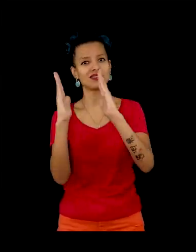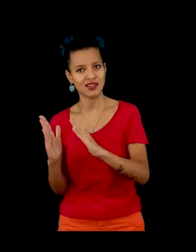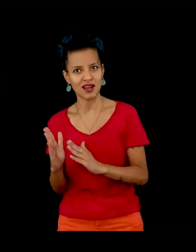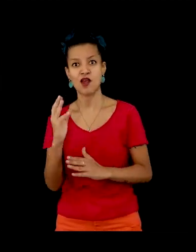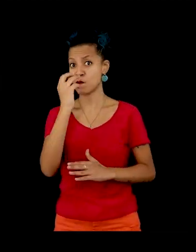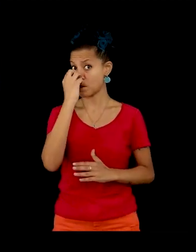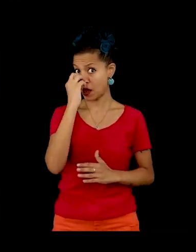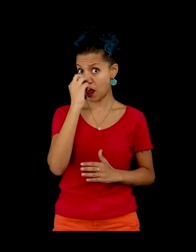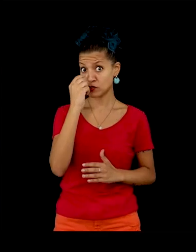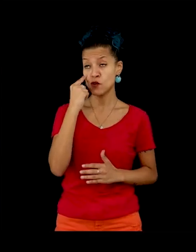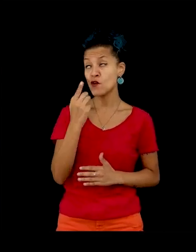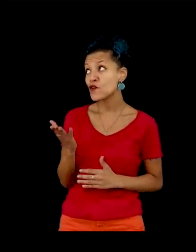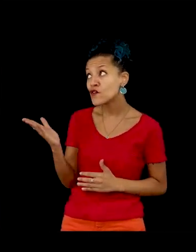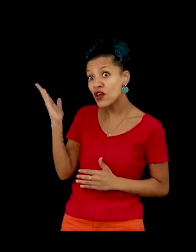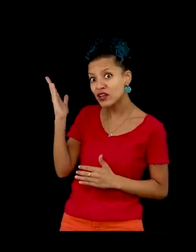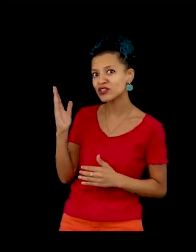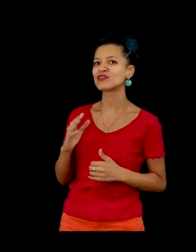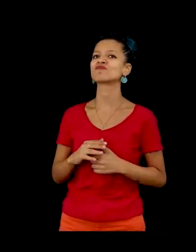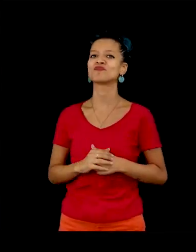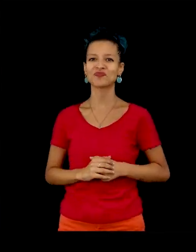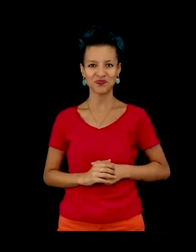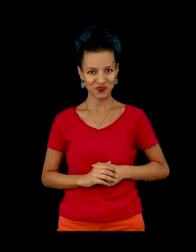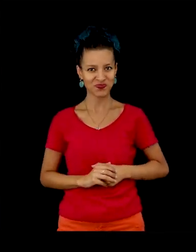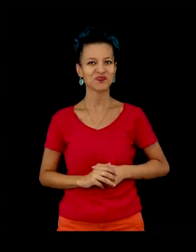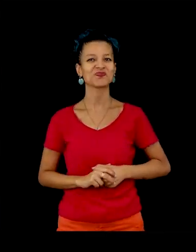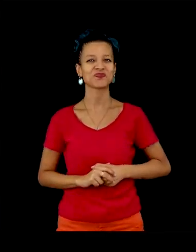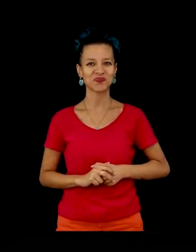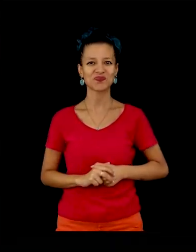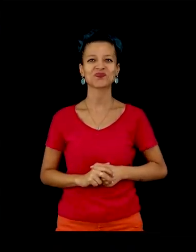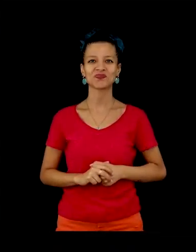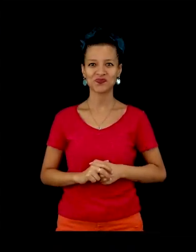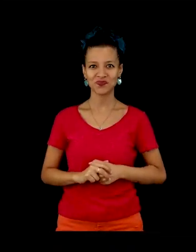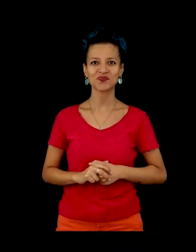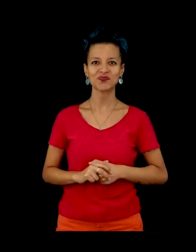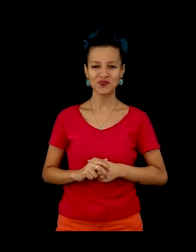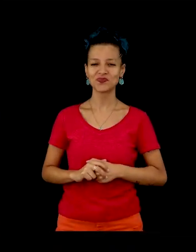palhaço. Vou mostrar para vocês.